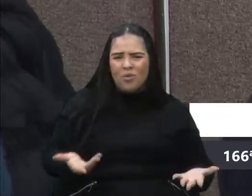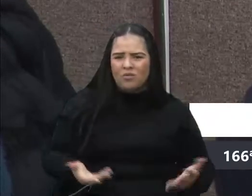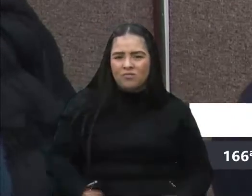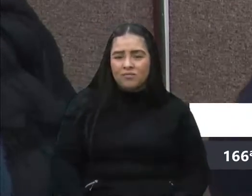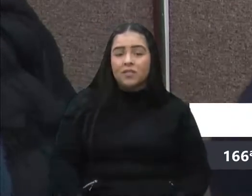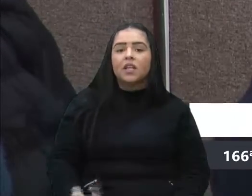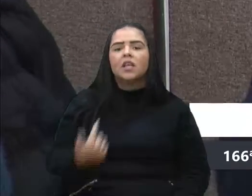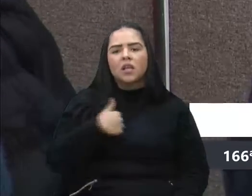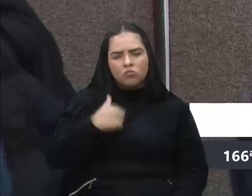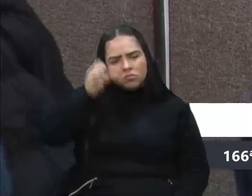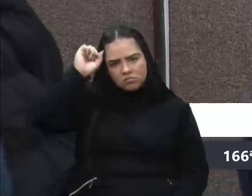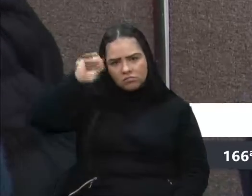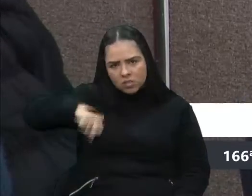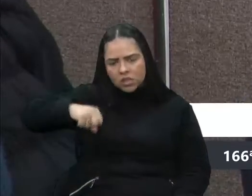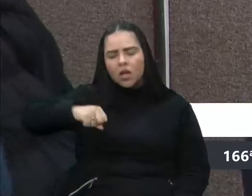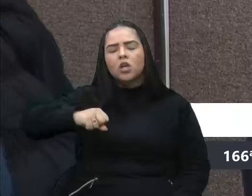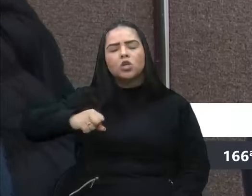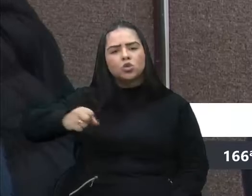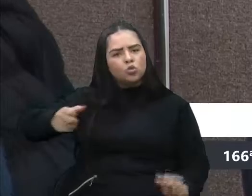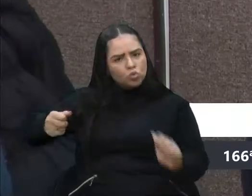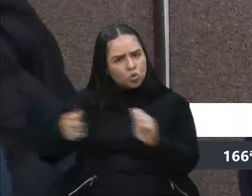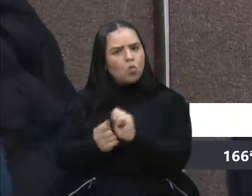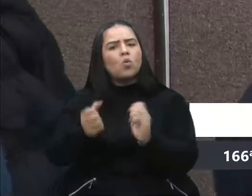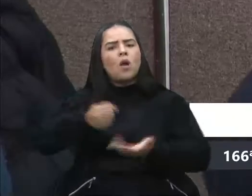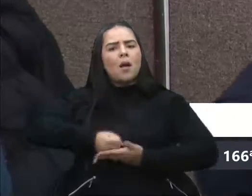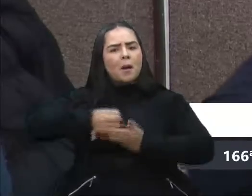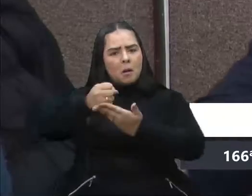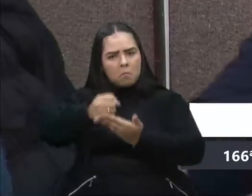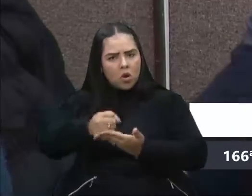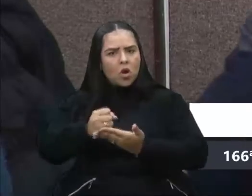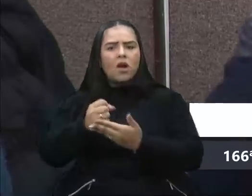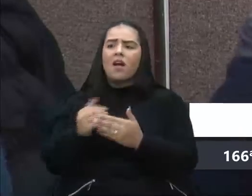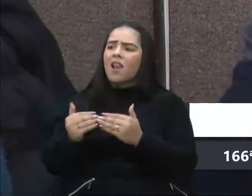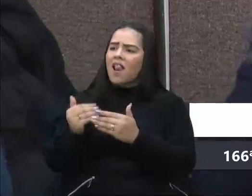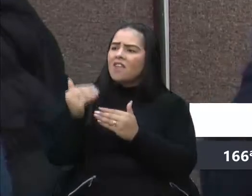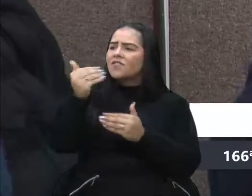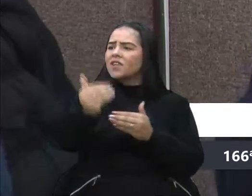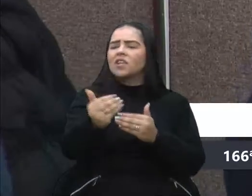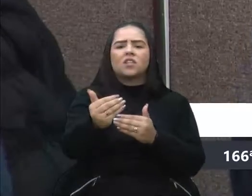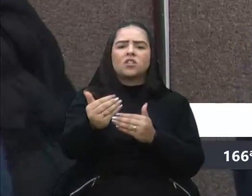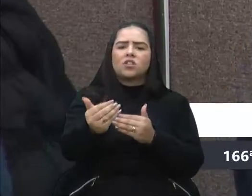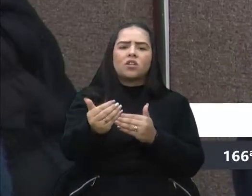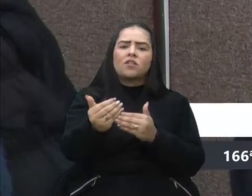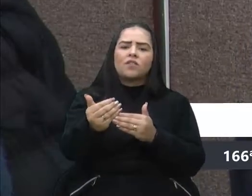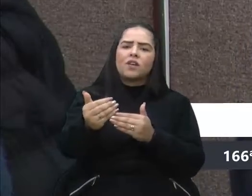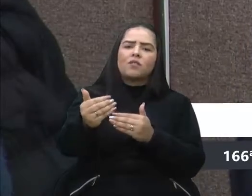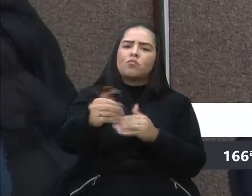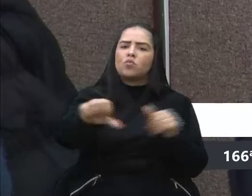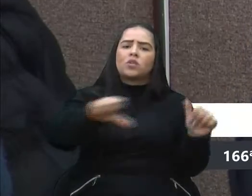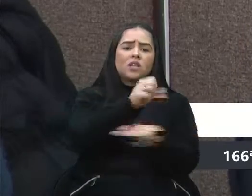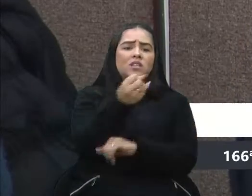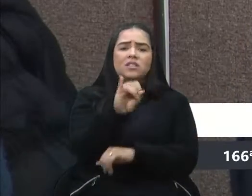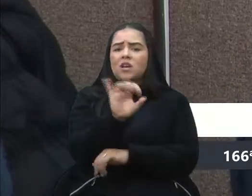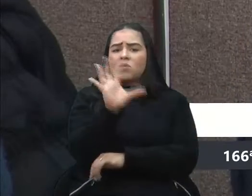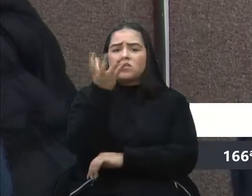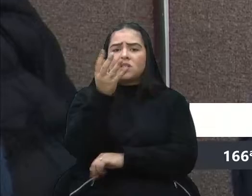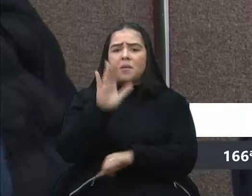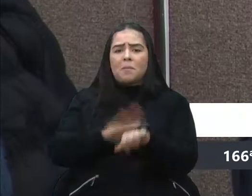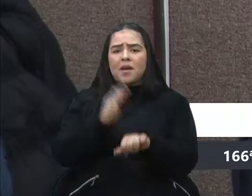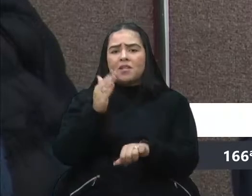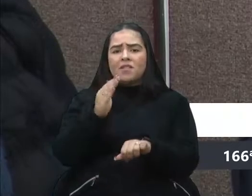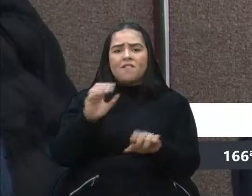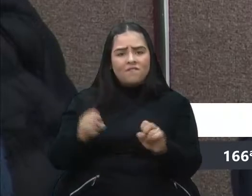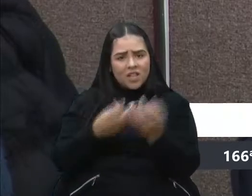vereador, aconteceu, logo ali na frente vai ser revertido isso aí, e se tiver que ter mais uma festa da uva, esse vereador